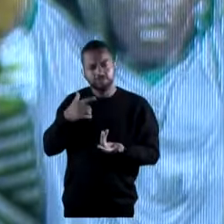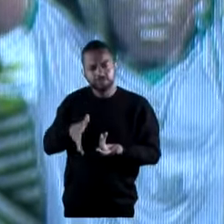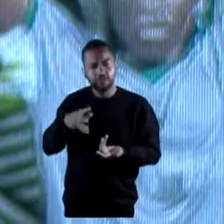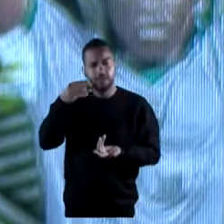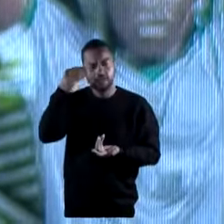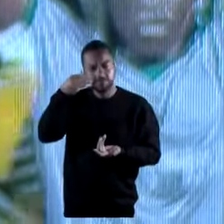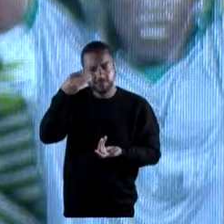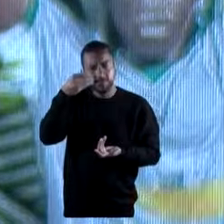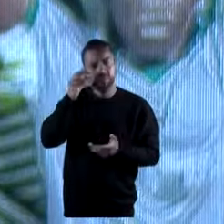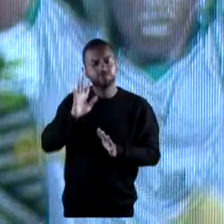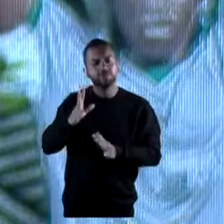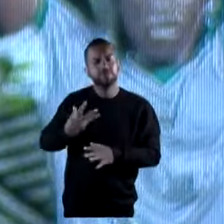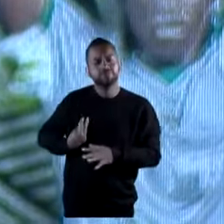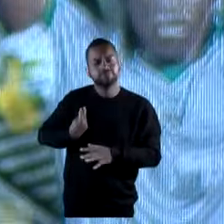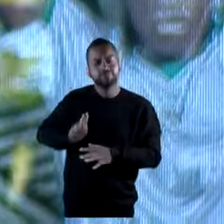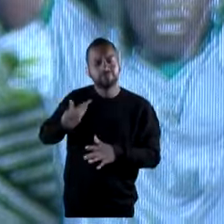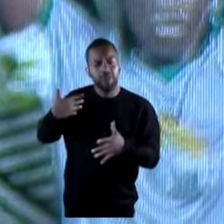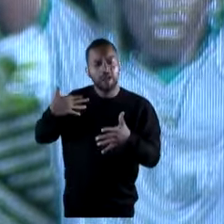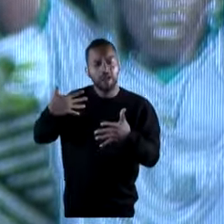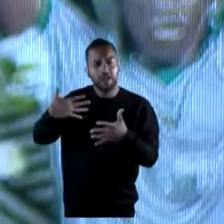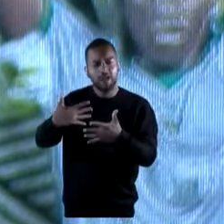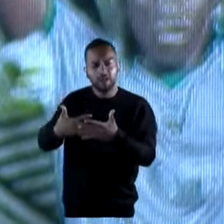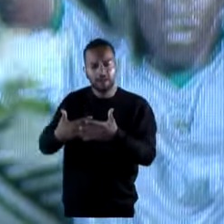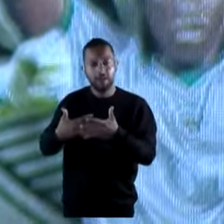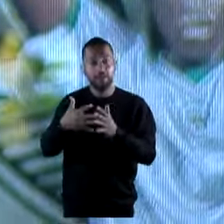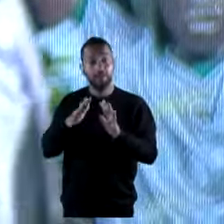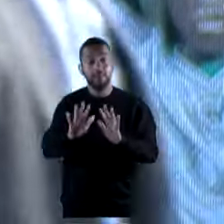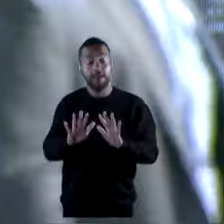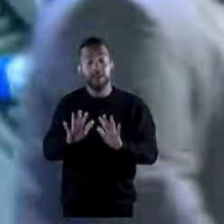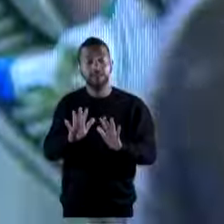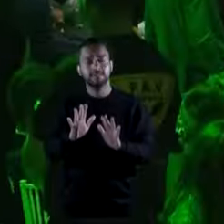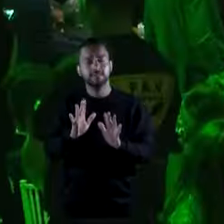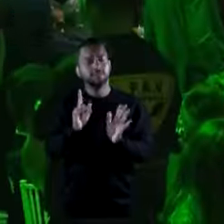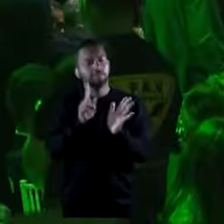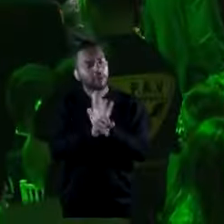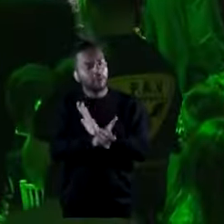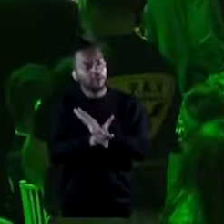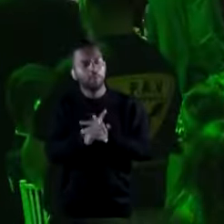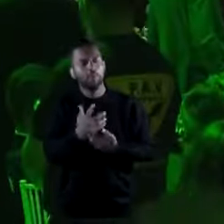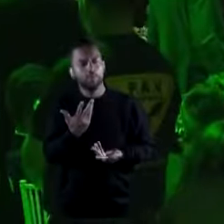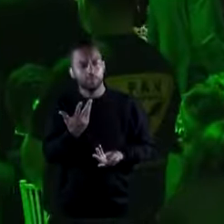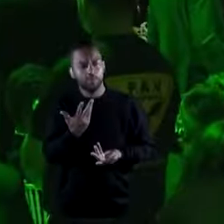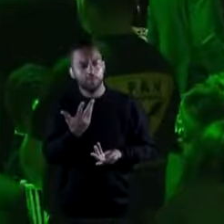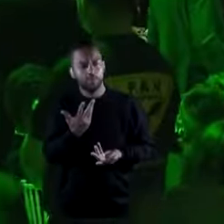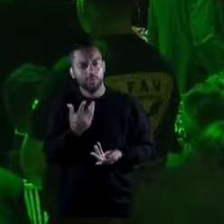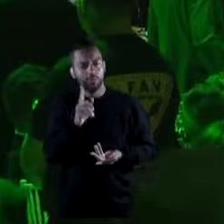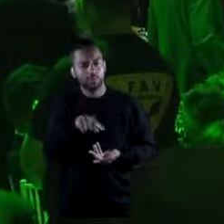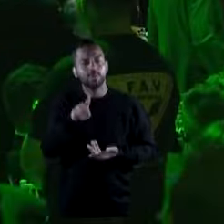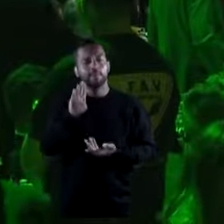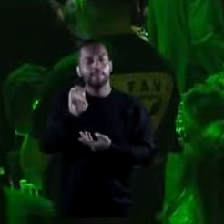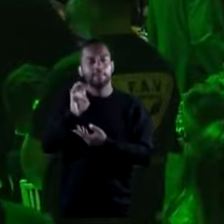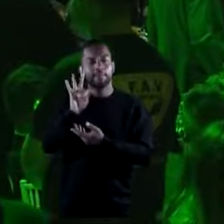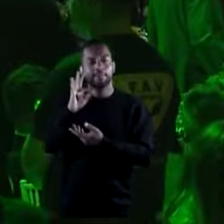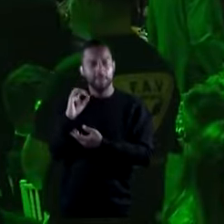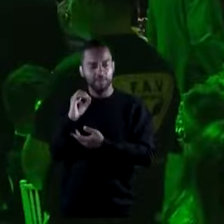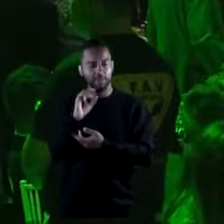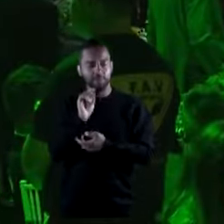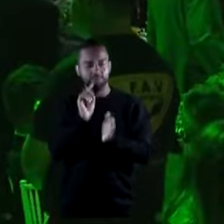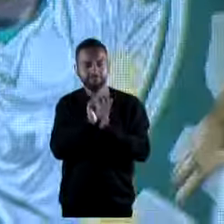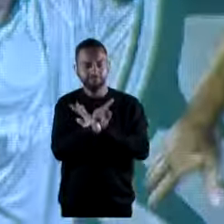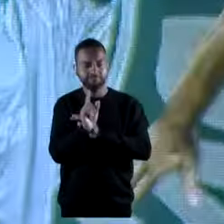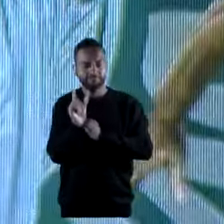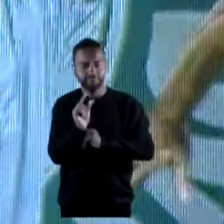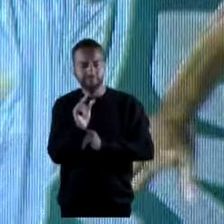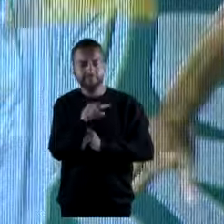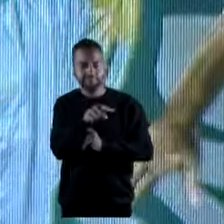experiente, vivido, tudo passa pela minha cabeça. Aí eu pergunto para ele, que eu chamo ele de Beto. Beto, você podia